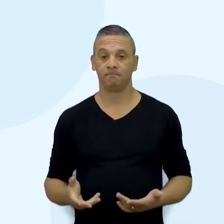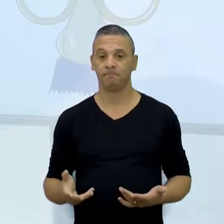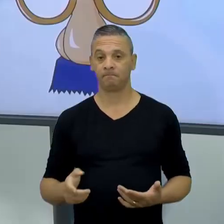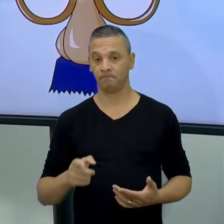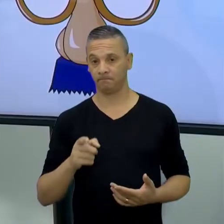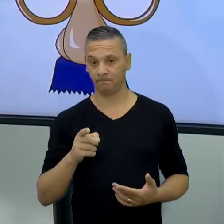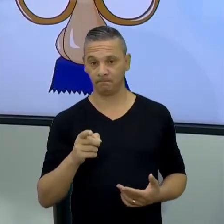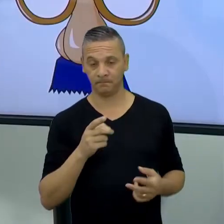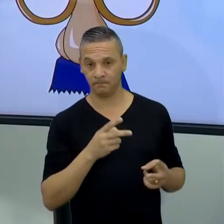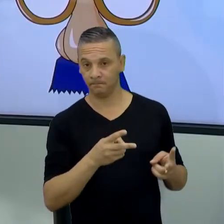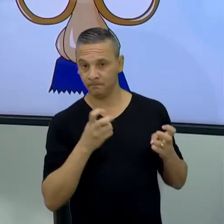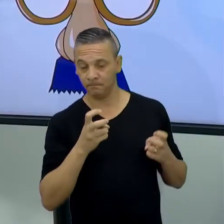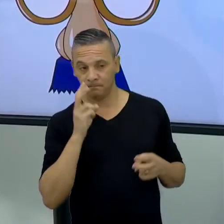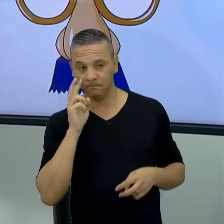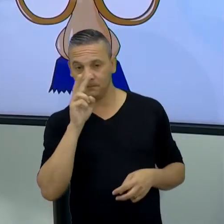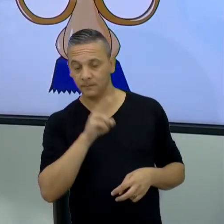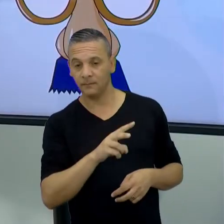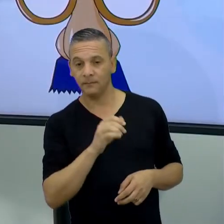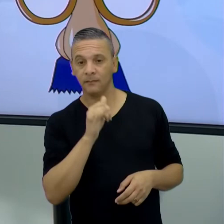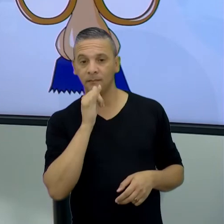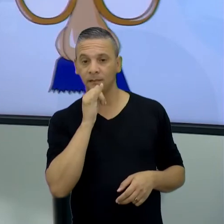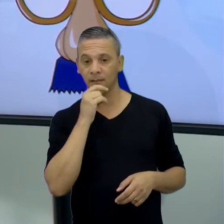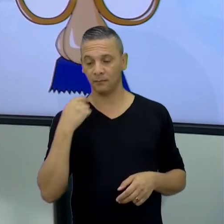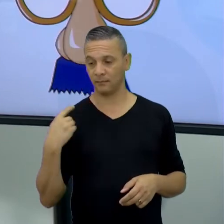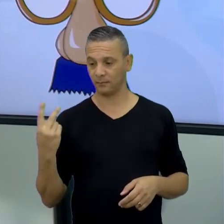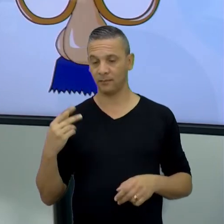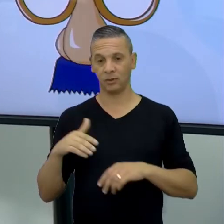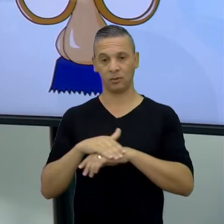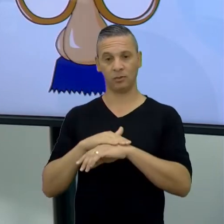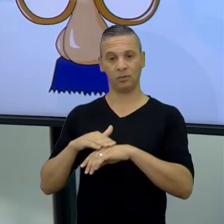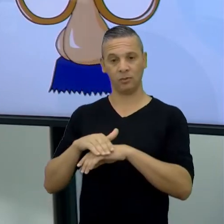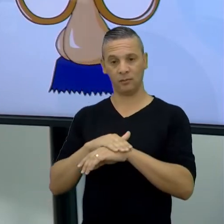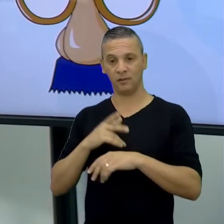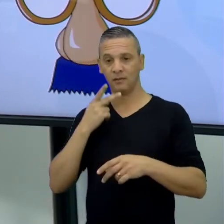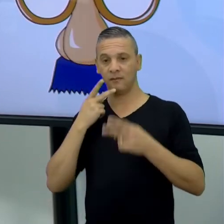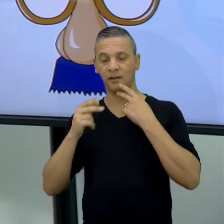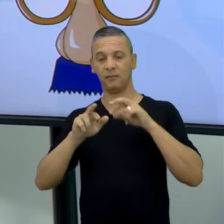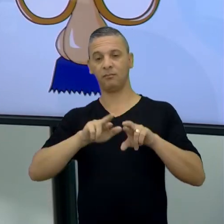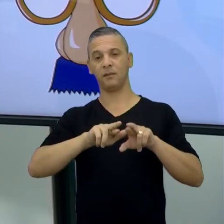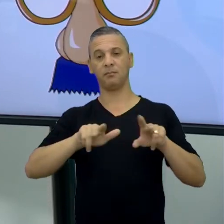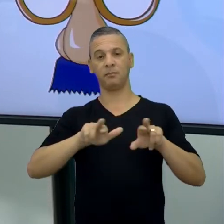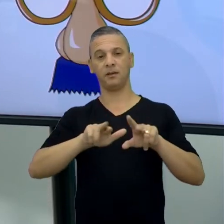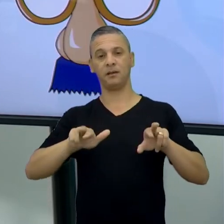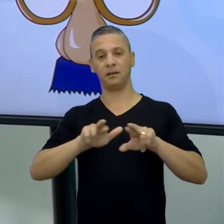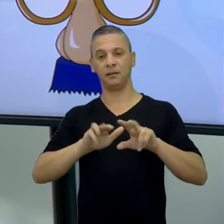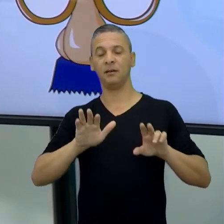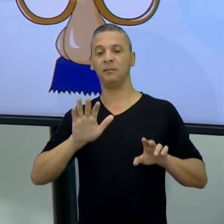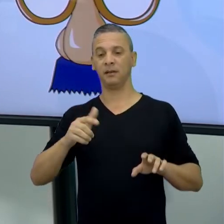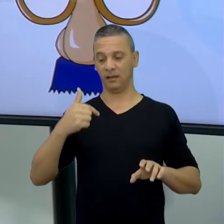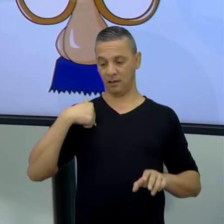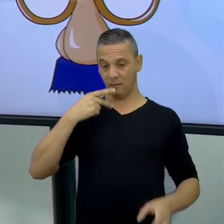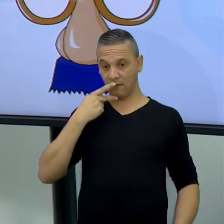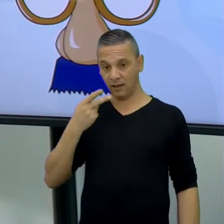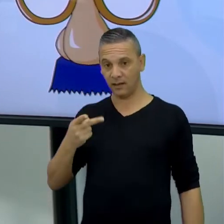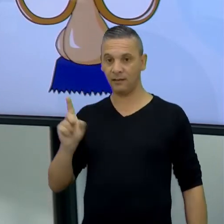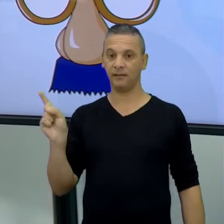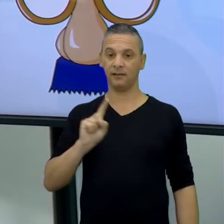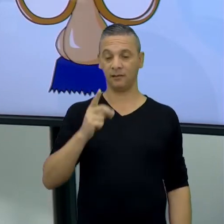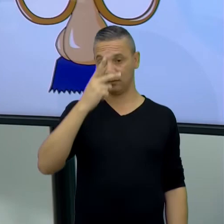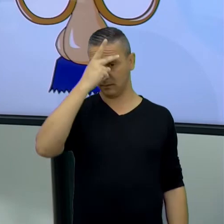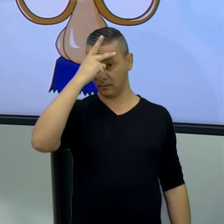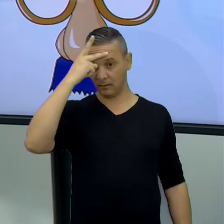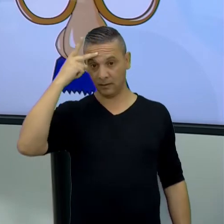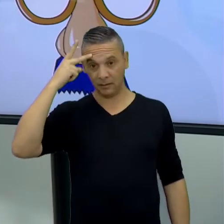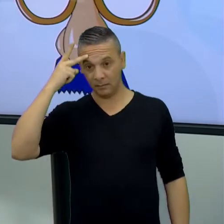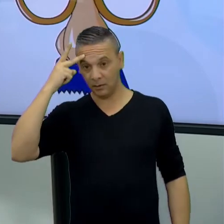você vê Por exemplo, eu estou aqui falando com você e eu começo a falar alguns absurdos. Só que não foi eu que falei. Alguém pegou